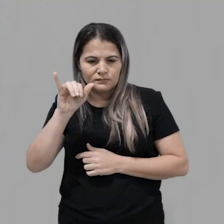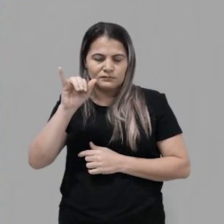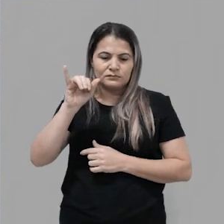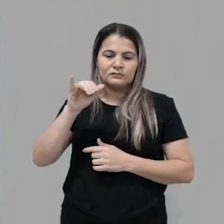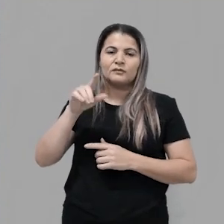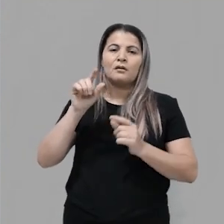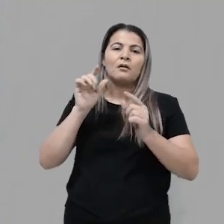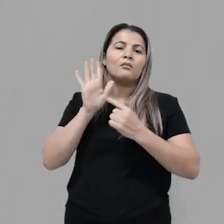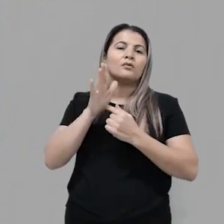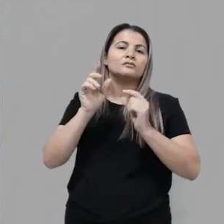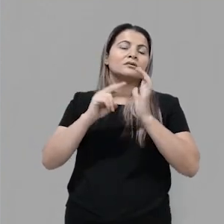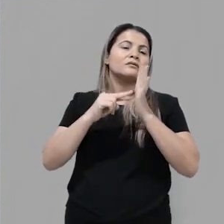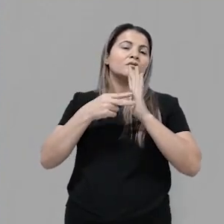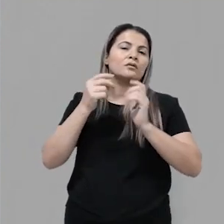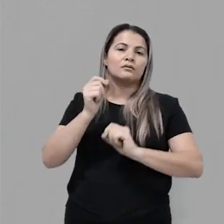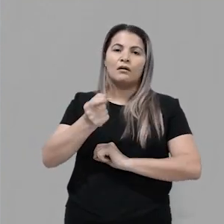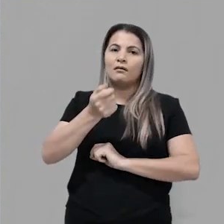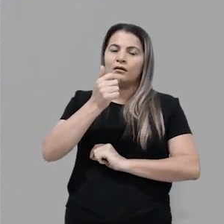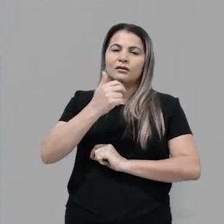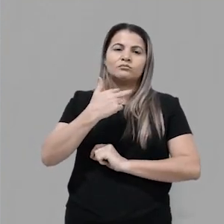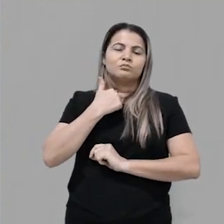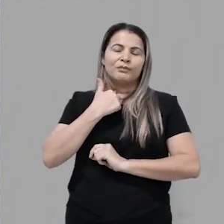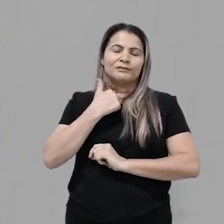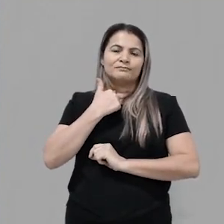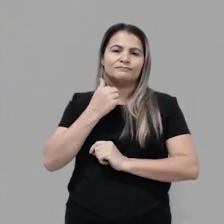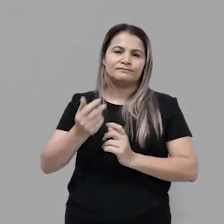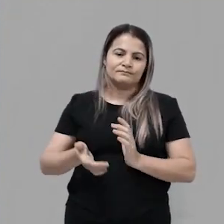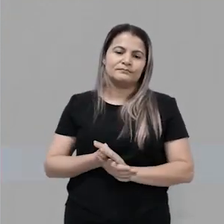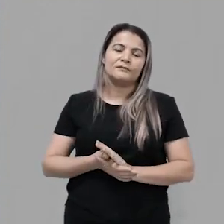algumas características que a gente consegue identificar, tá